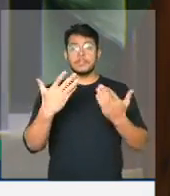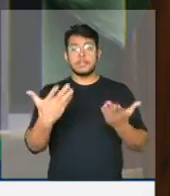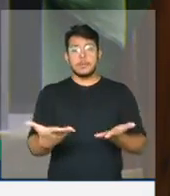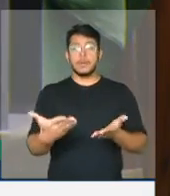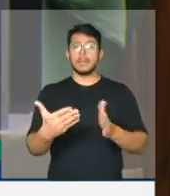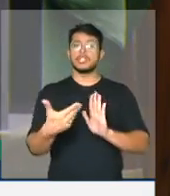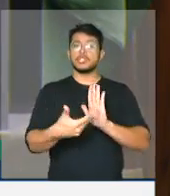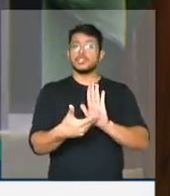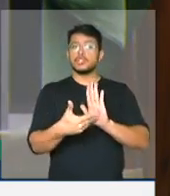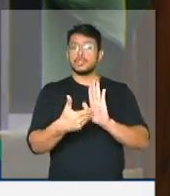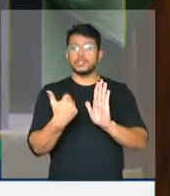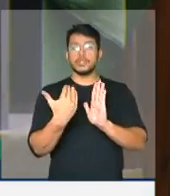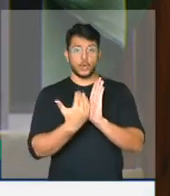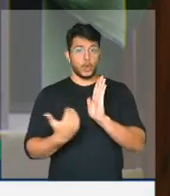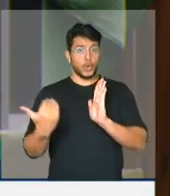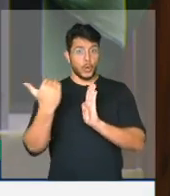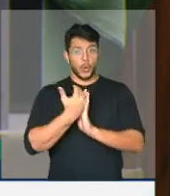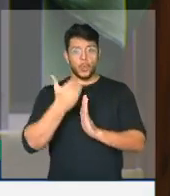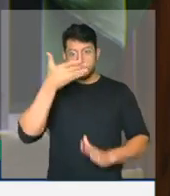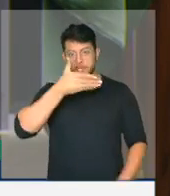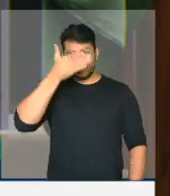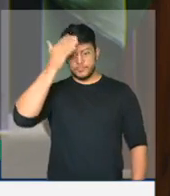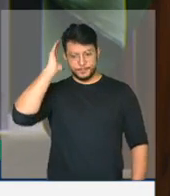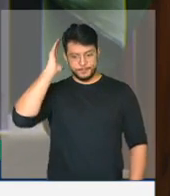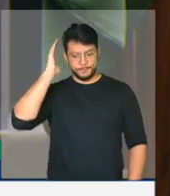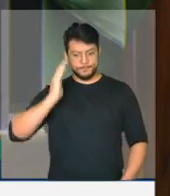feito por decreto pelo governo Temer.